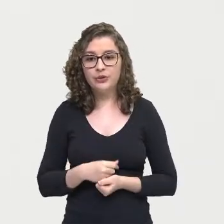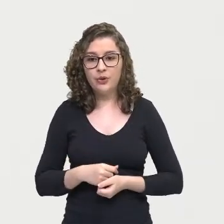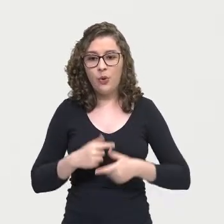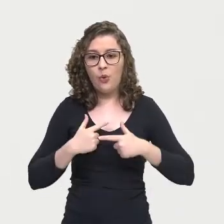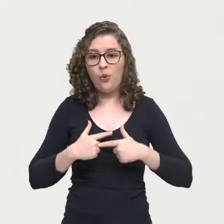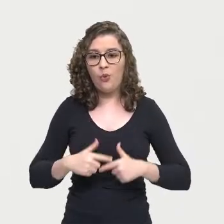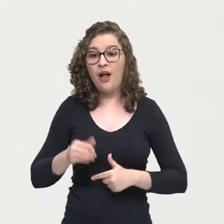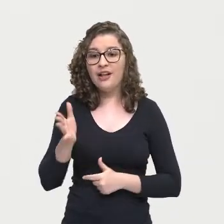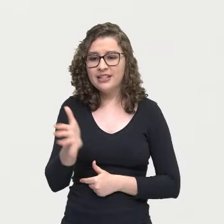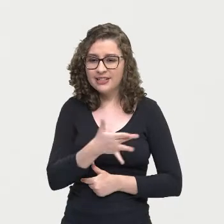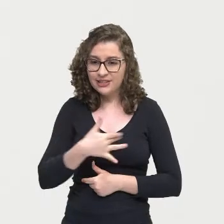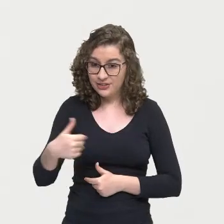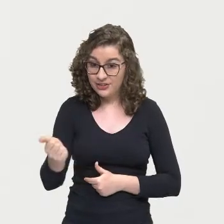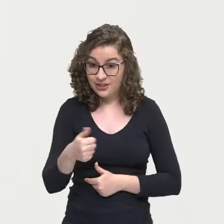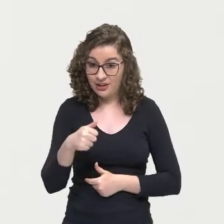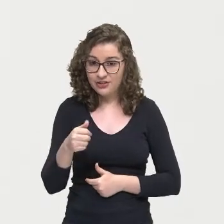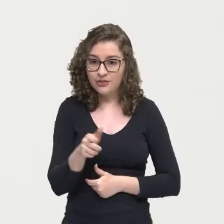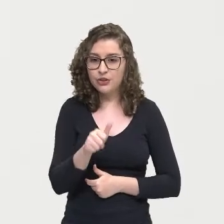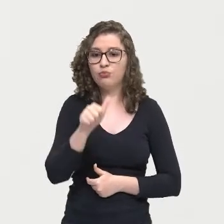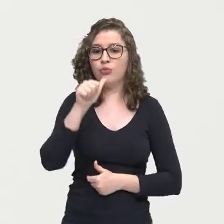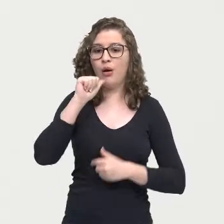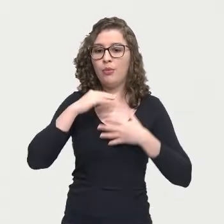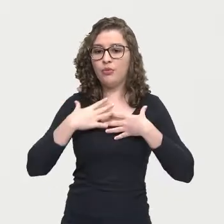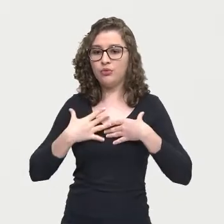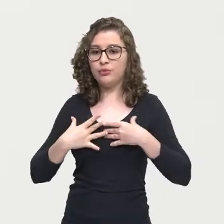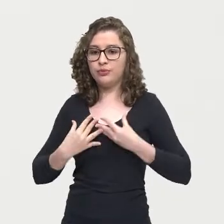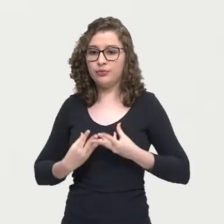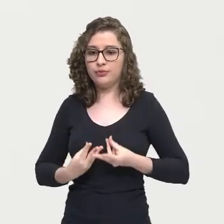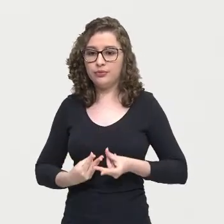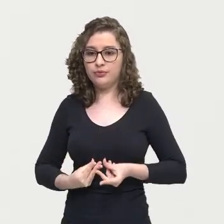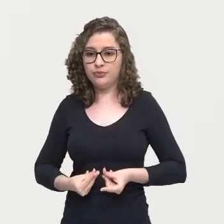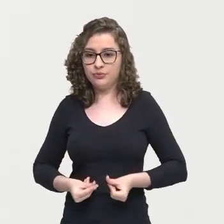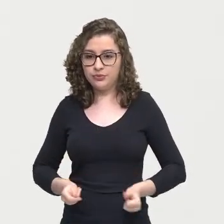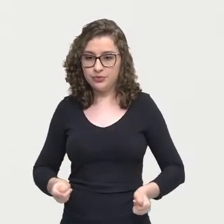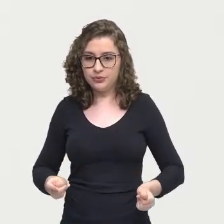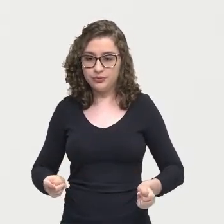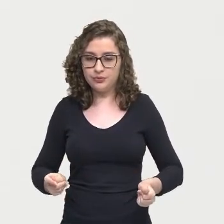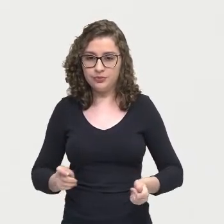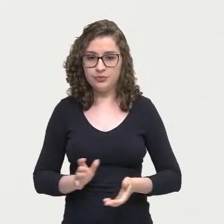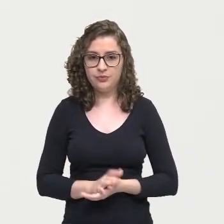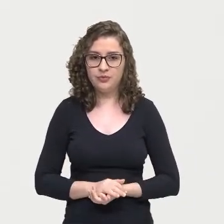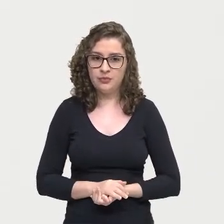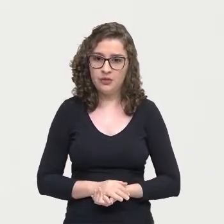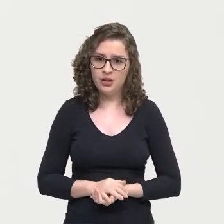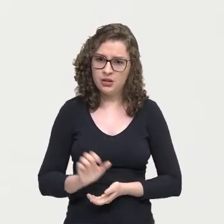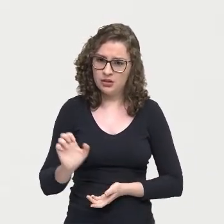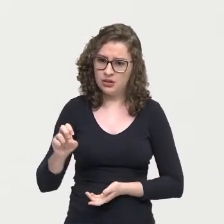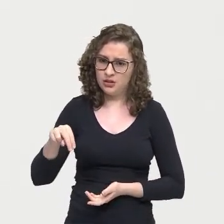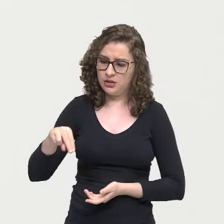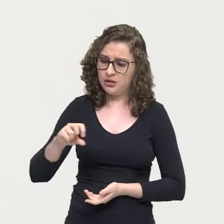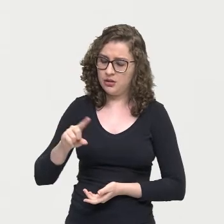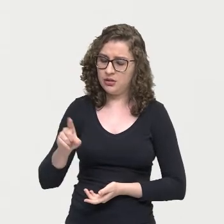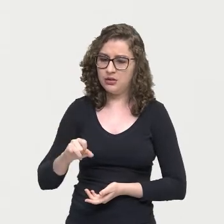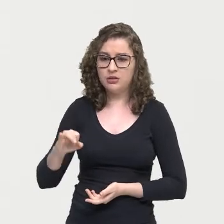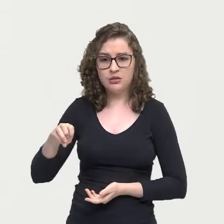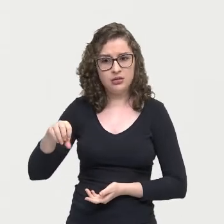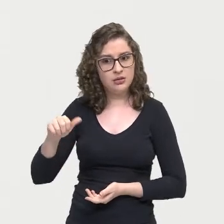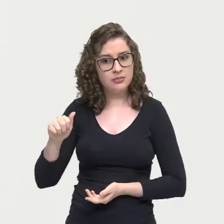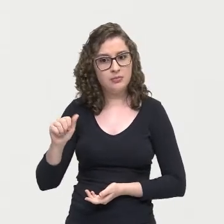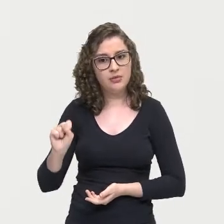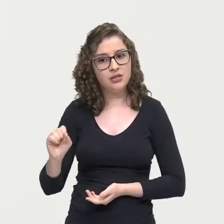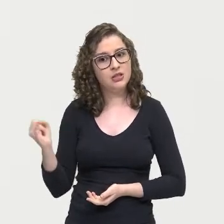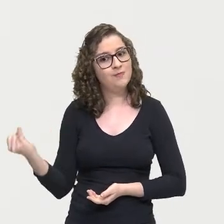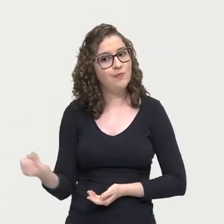desintoxicação do álcool no nosso organismo, tá bom? Nossa, as enzimas são tão importantes assim? São,